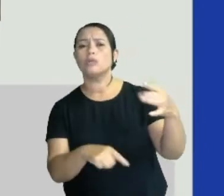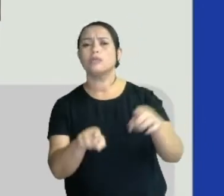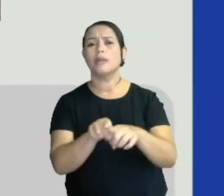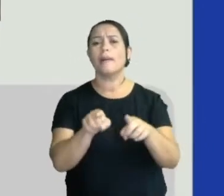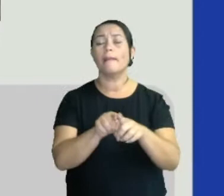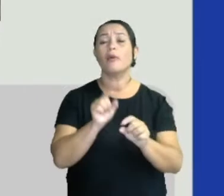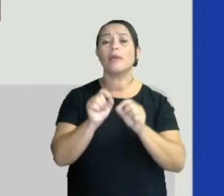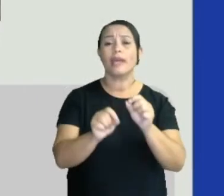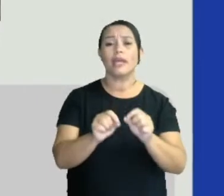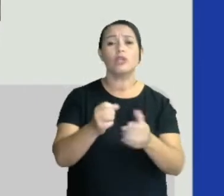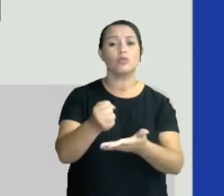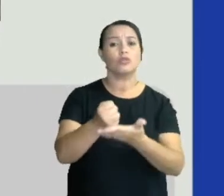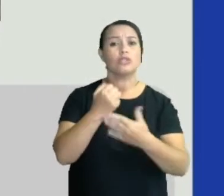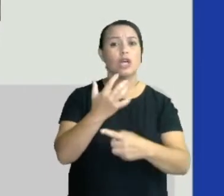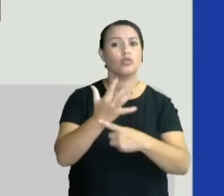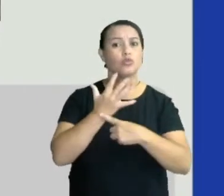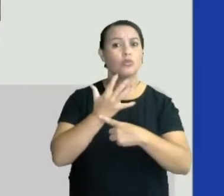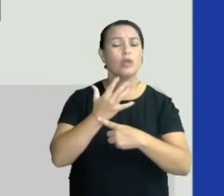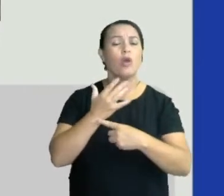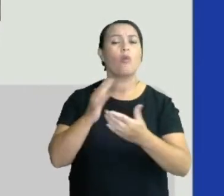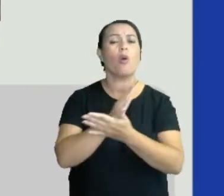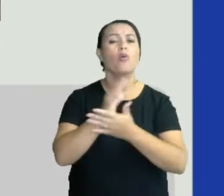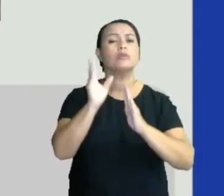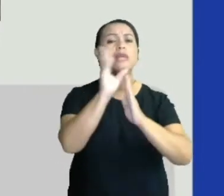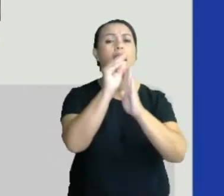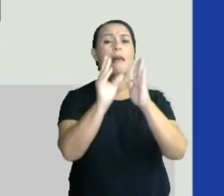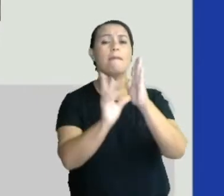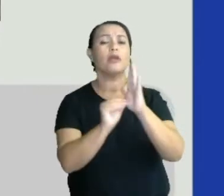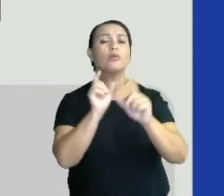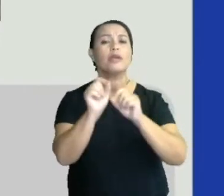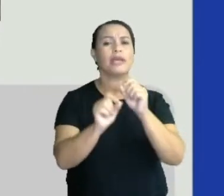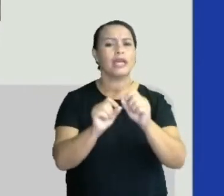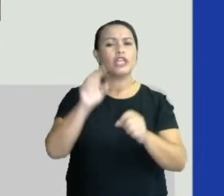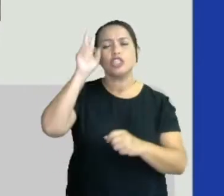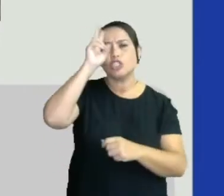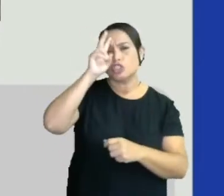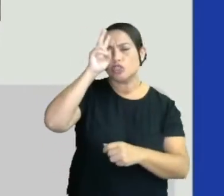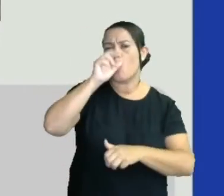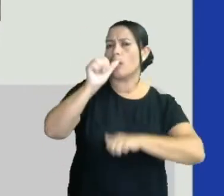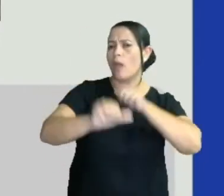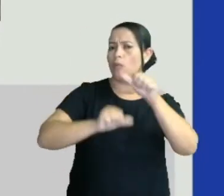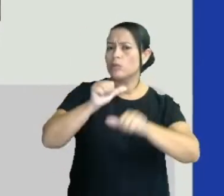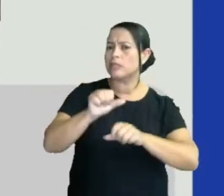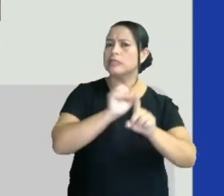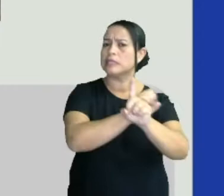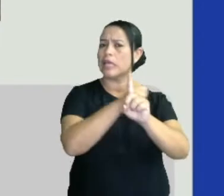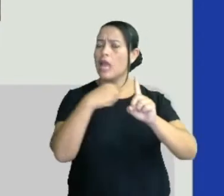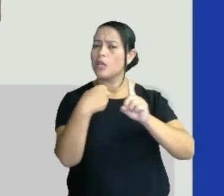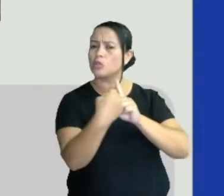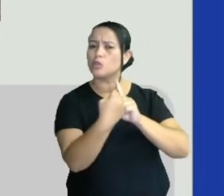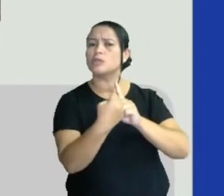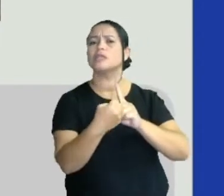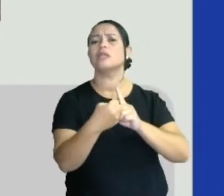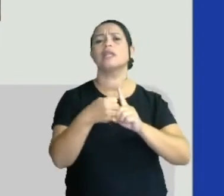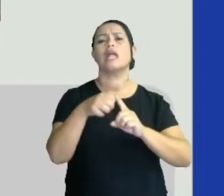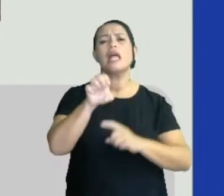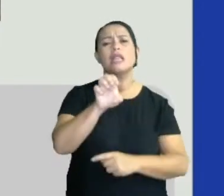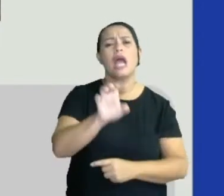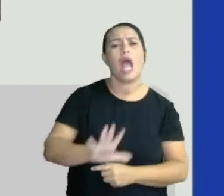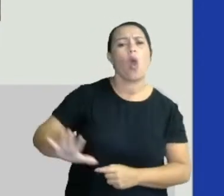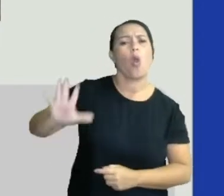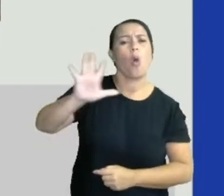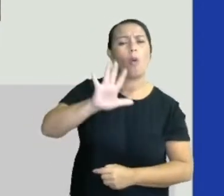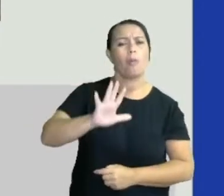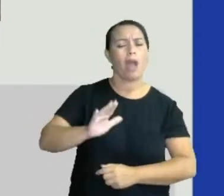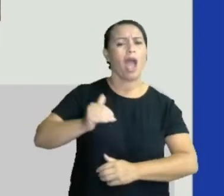históricos a entender toda a mudança que aquela sociedade europeia